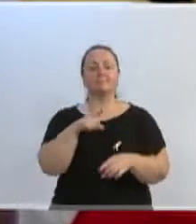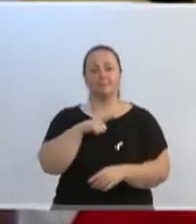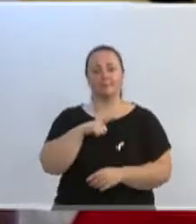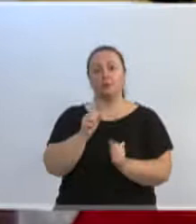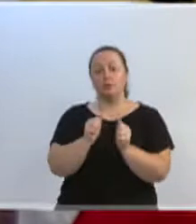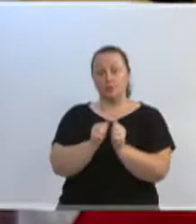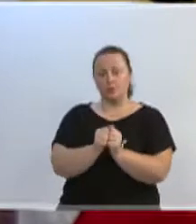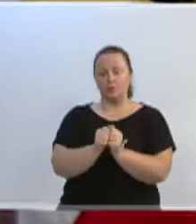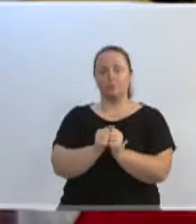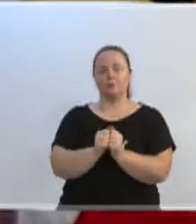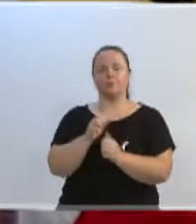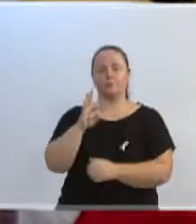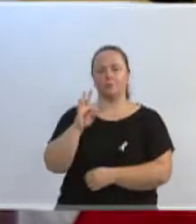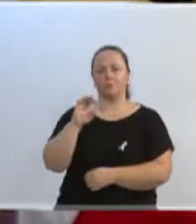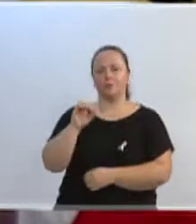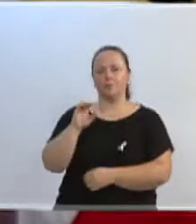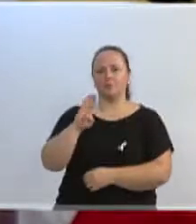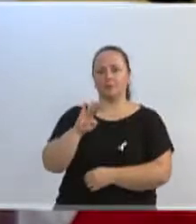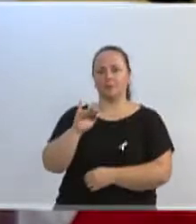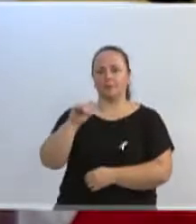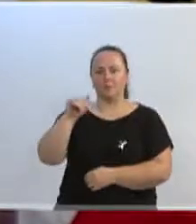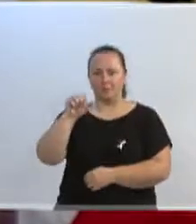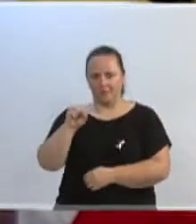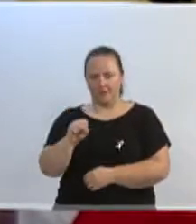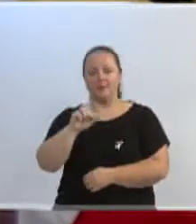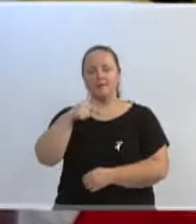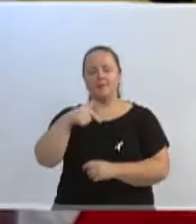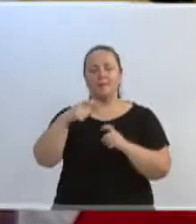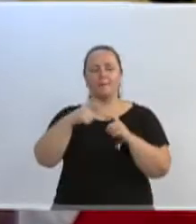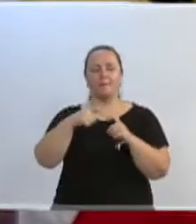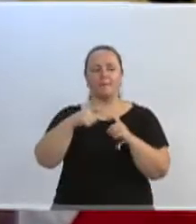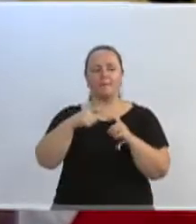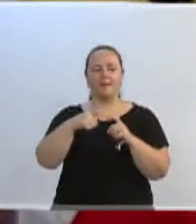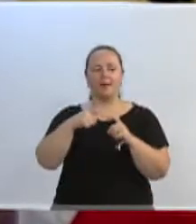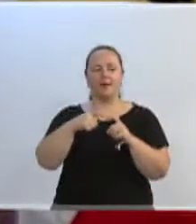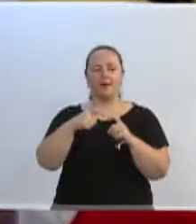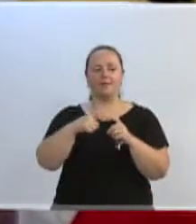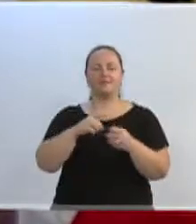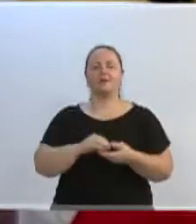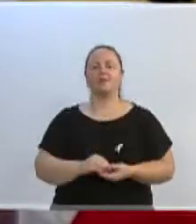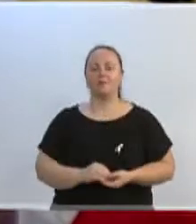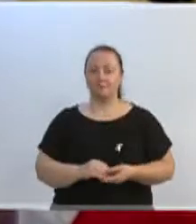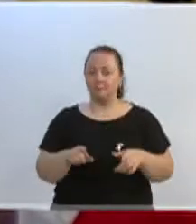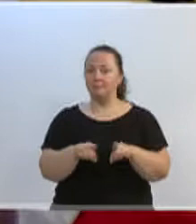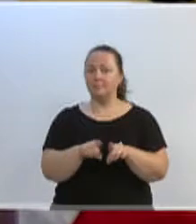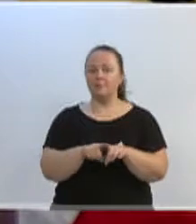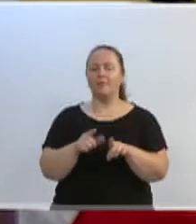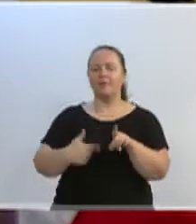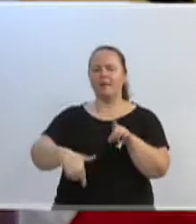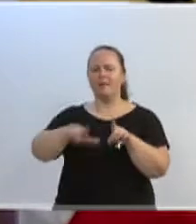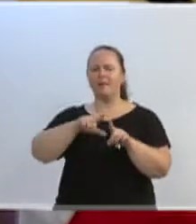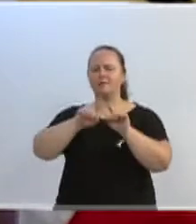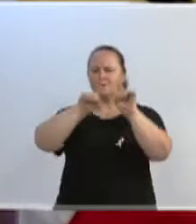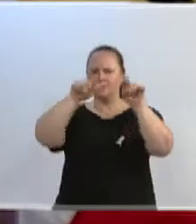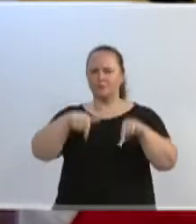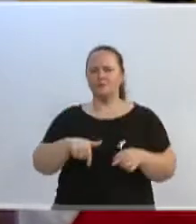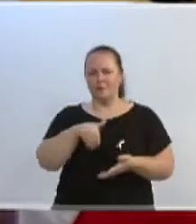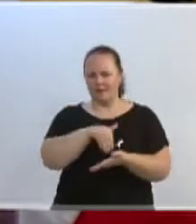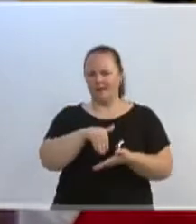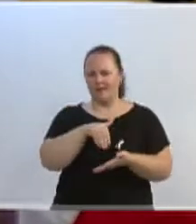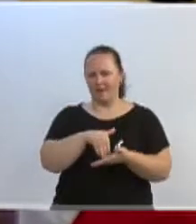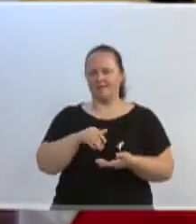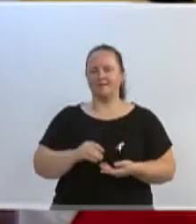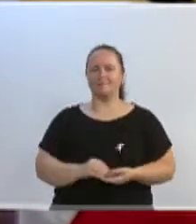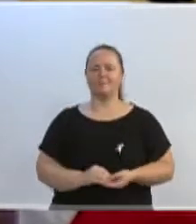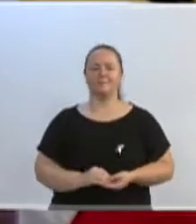Tobias. Ele é um otorrino, que ele nos apoia bastante, inclusive ele é funcionário da Secretaria Municipal também.